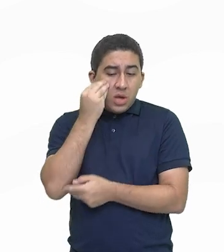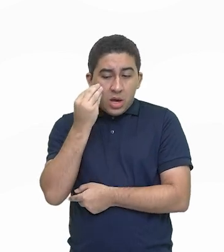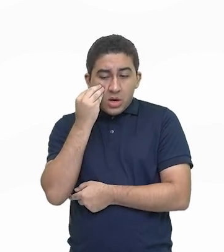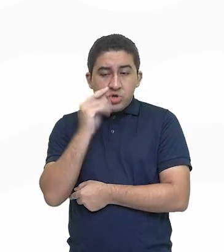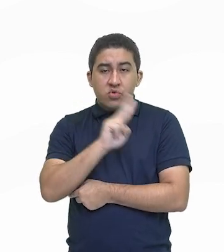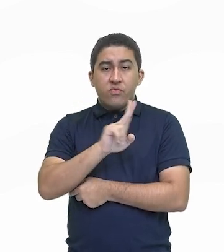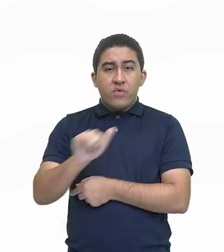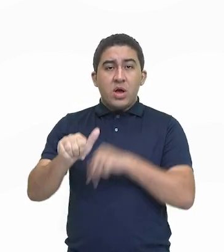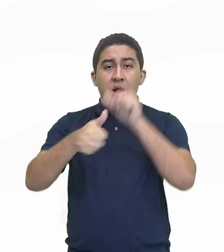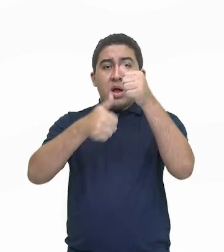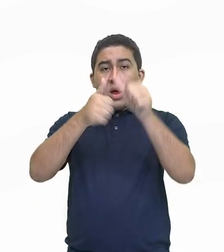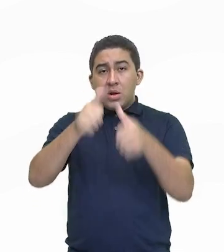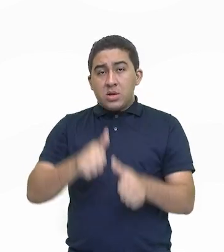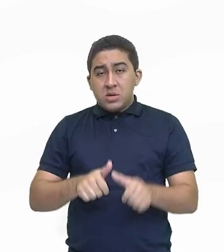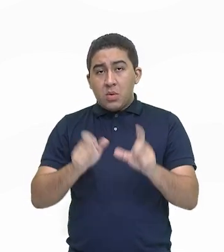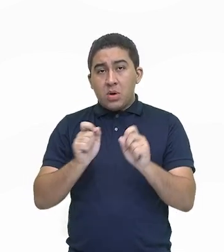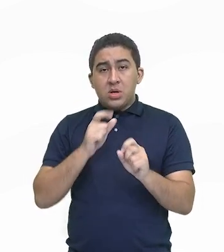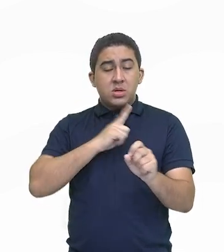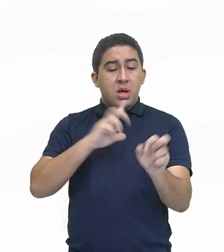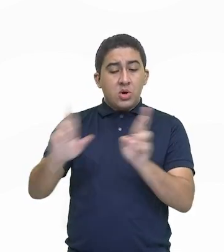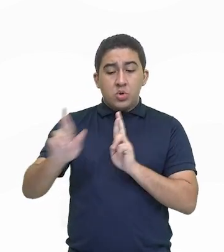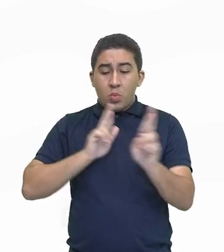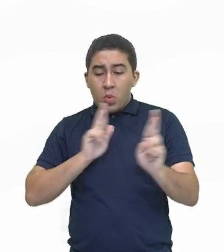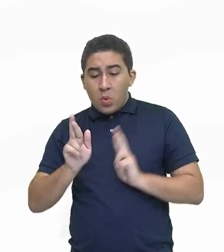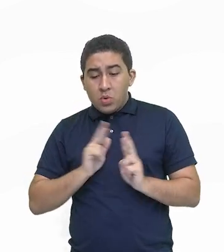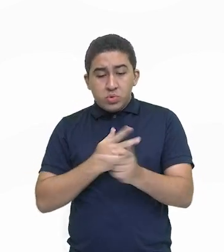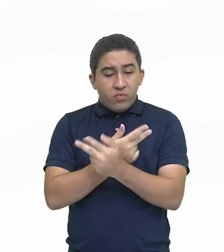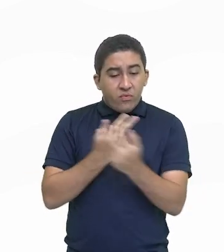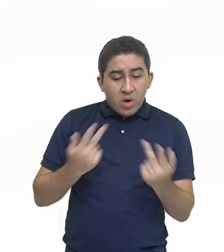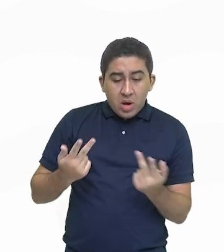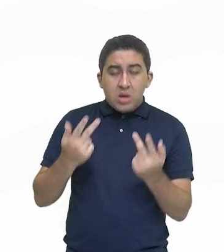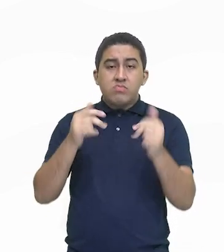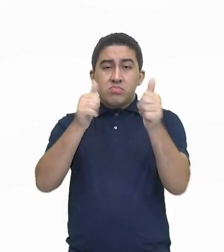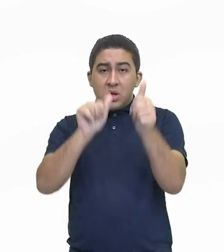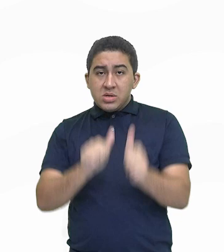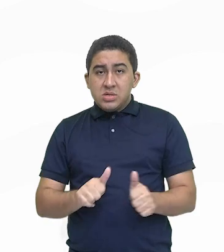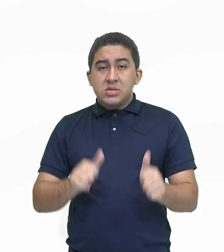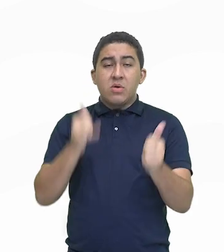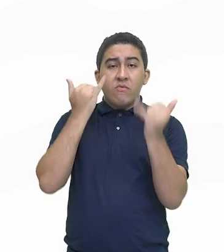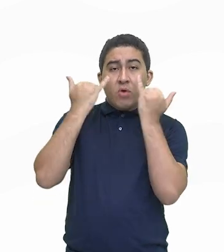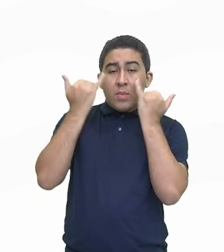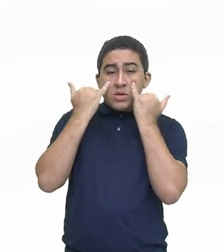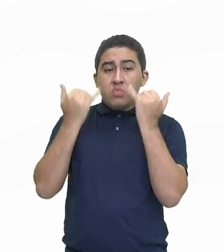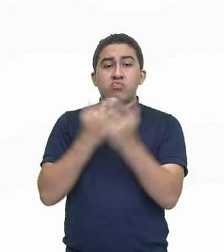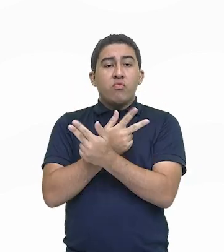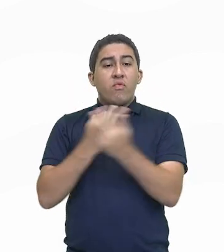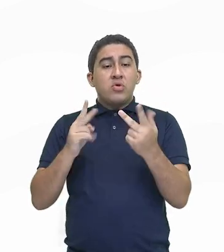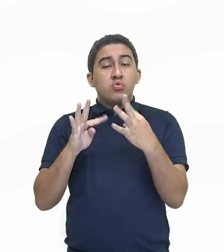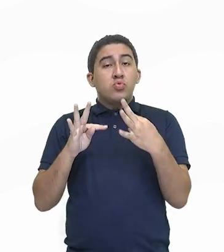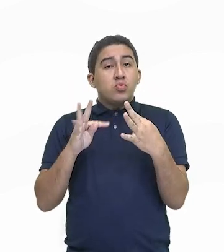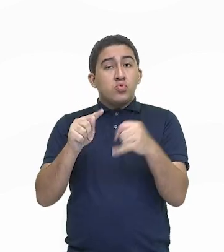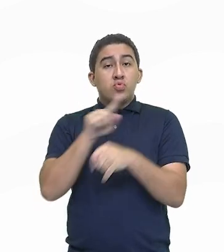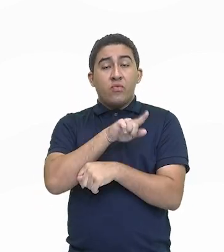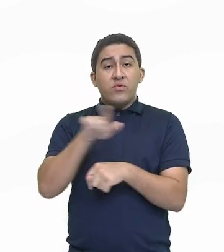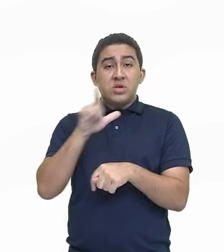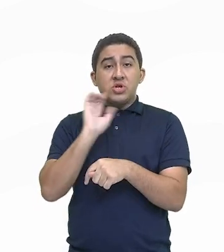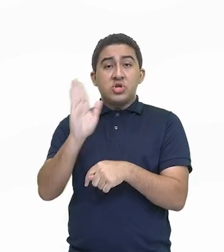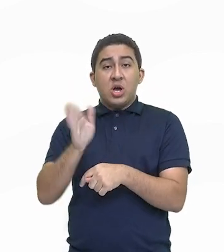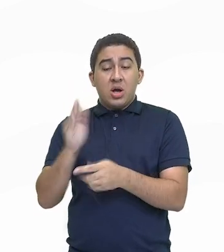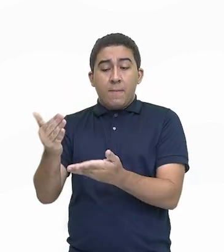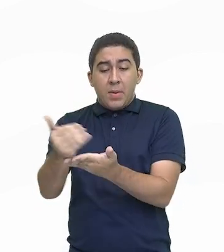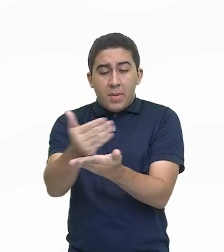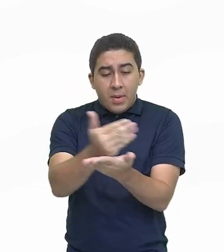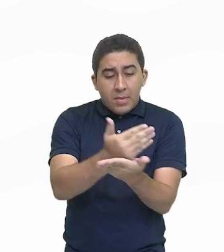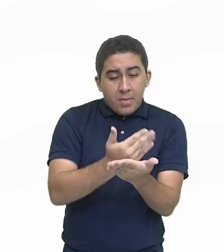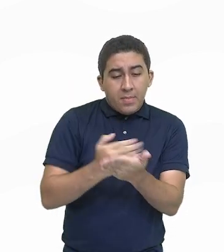vai analisar ali os resultados, você vai analisar os dados de tudo aquilo que você coletou,